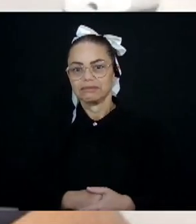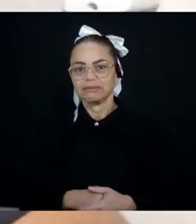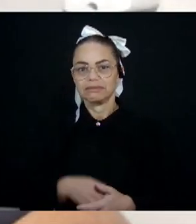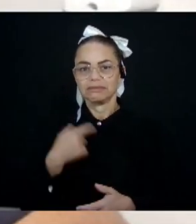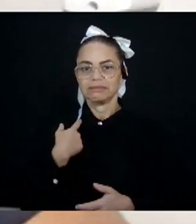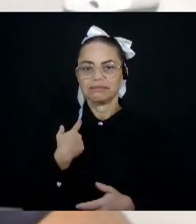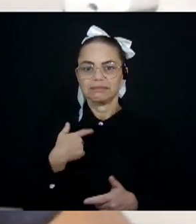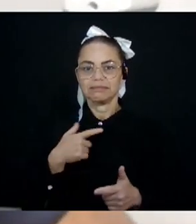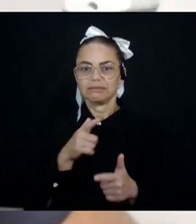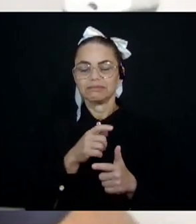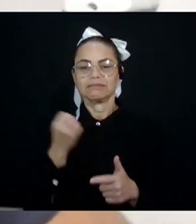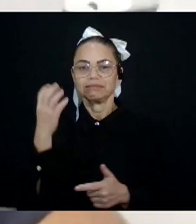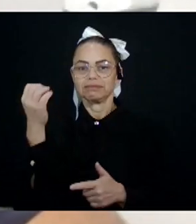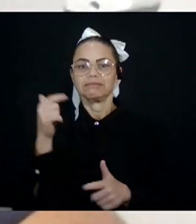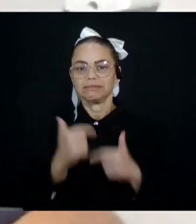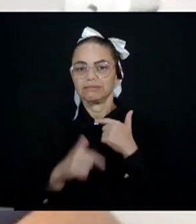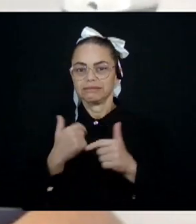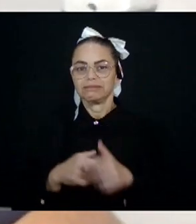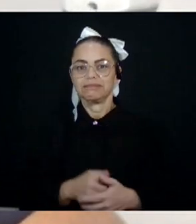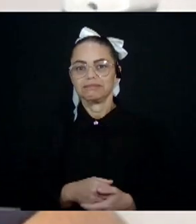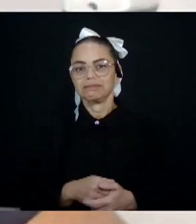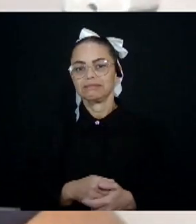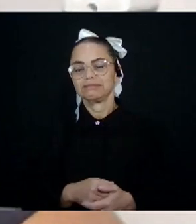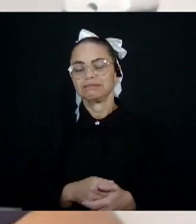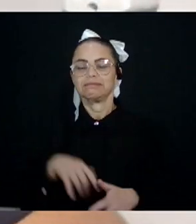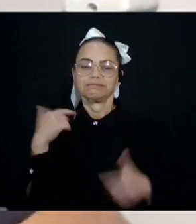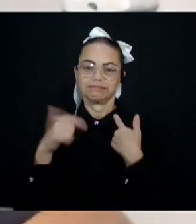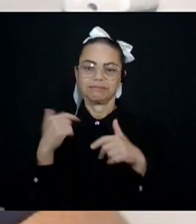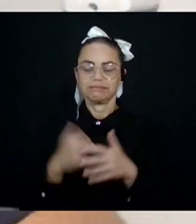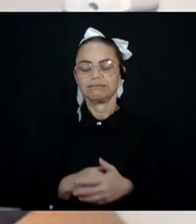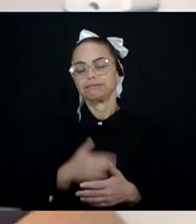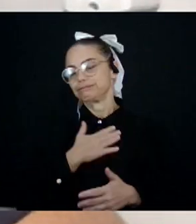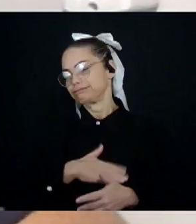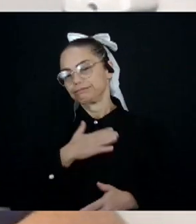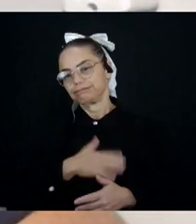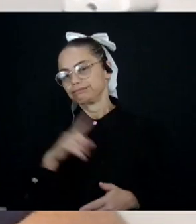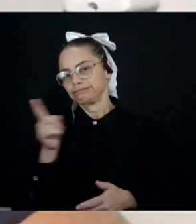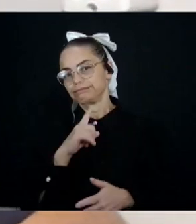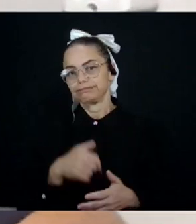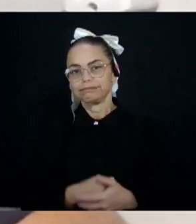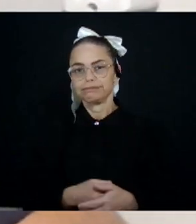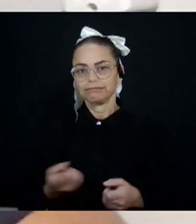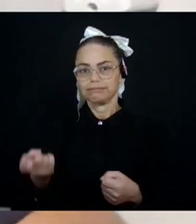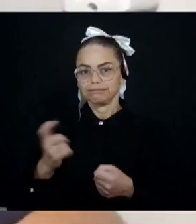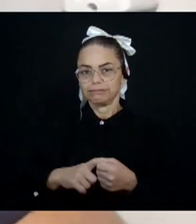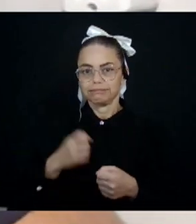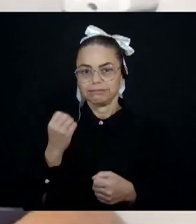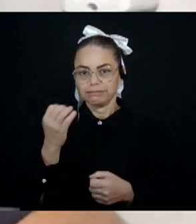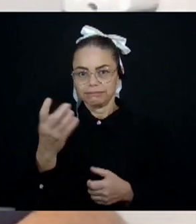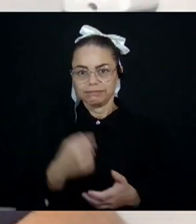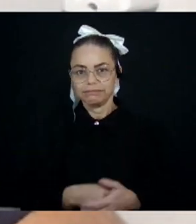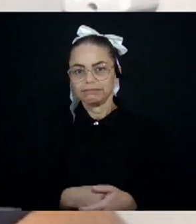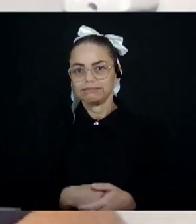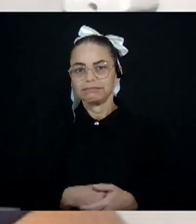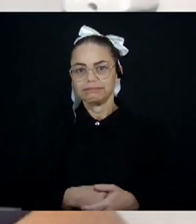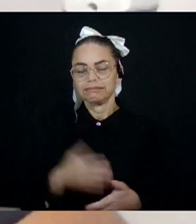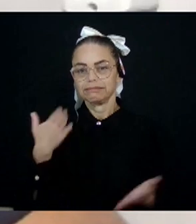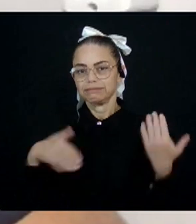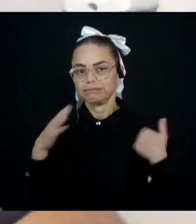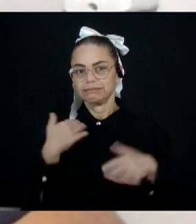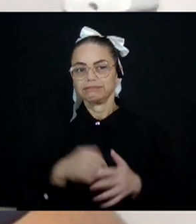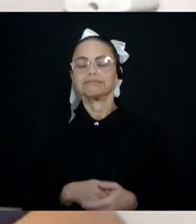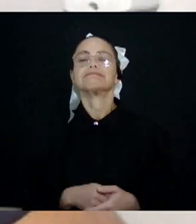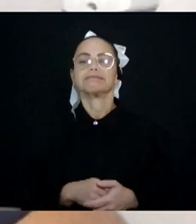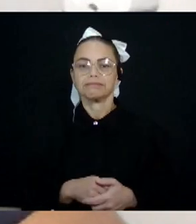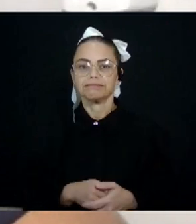trabalho, eu não descanso, porque eu tô trabalhando, eu acho. Mas quando eu viajo a passeio, eu me desligo.